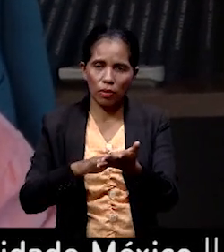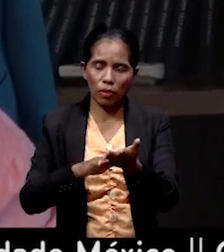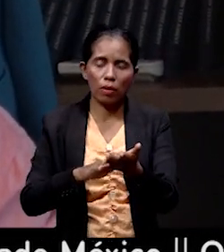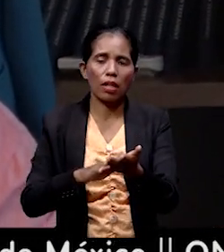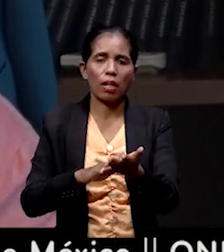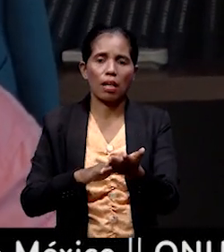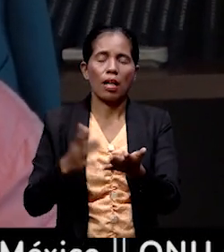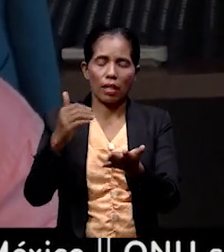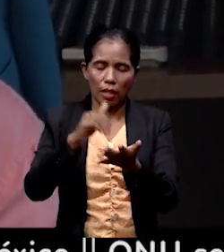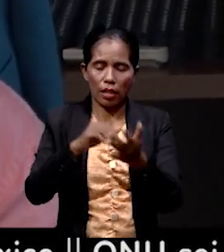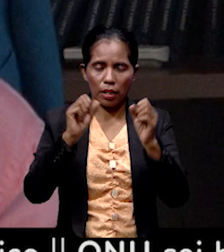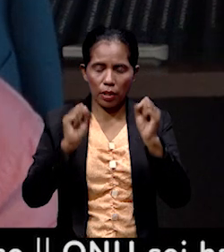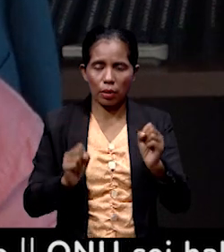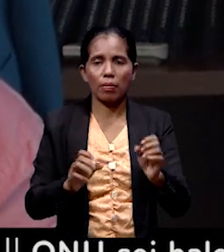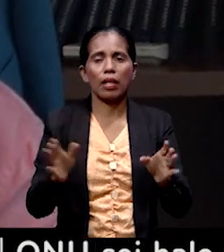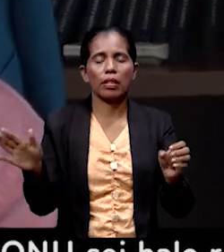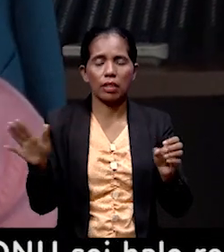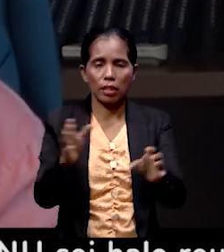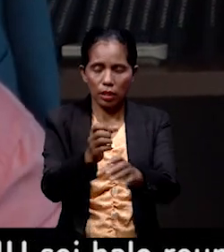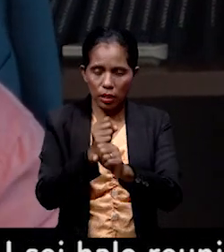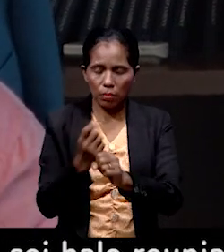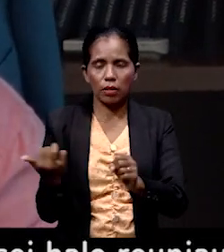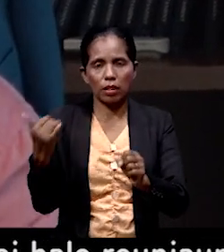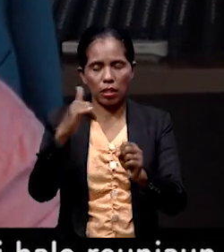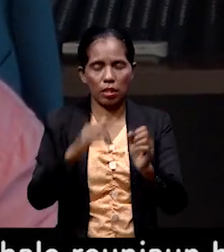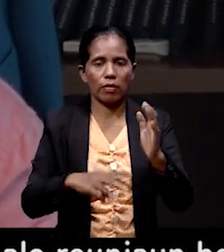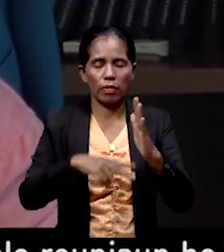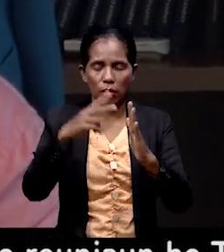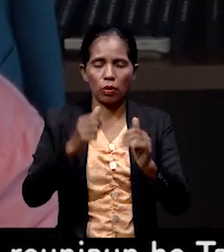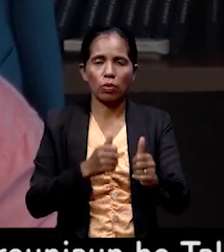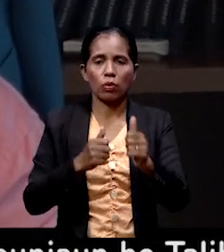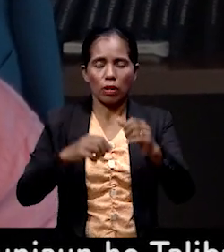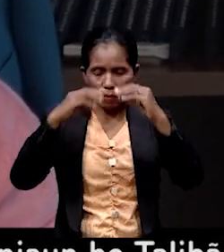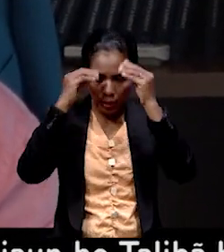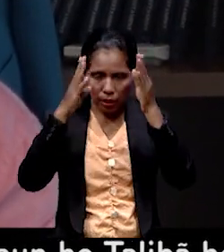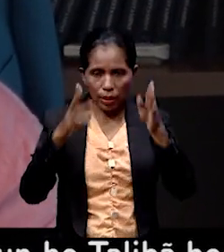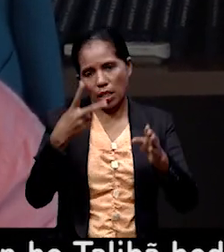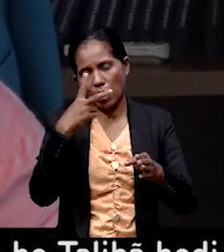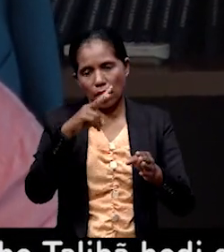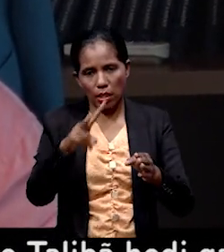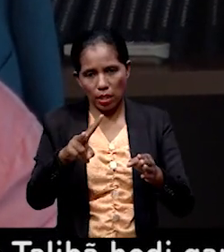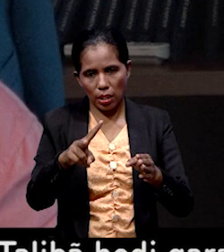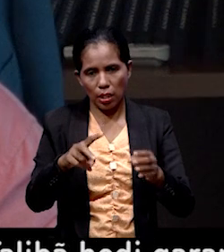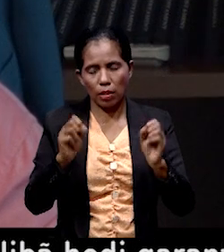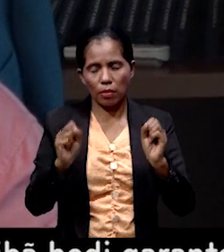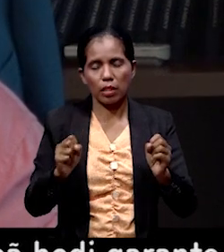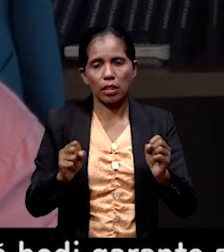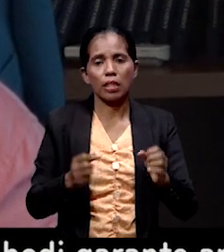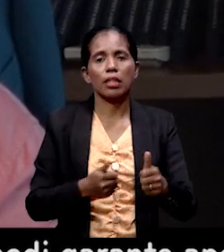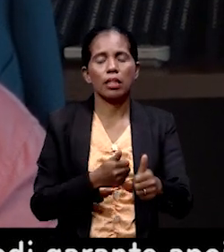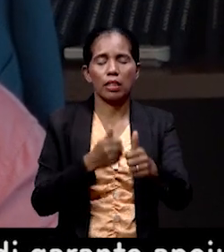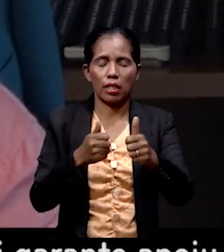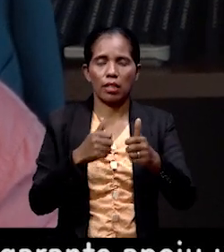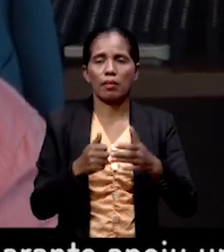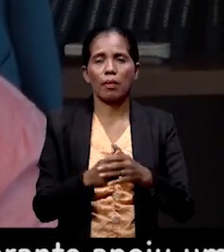na desa nivel ne bema kita karat, tuir docente ni nia ponto de vista, o departamento, o faculdade ni bele